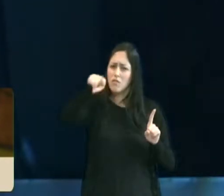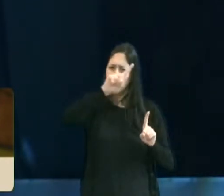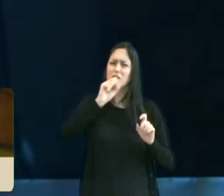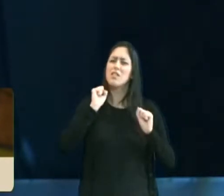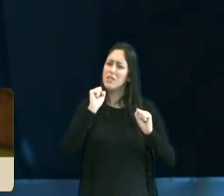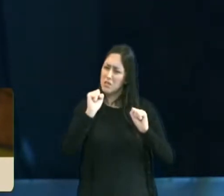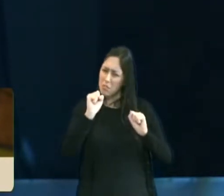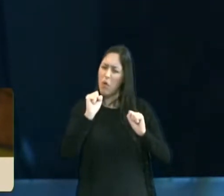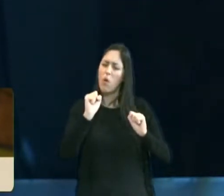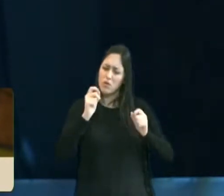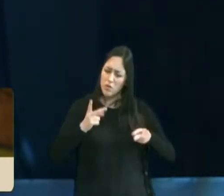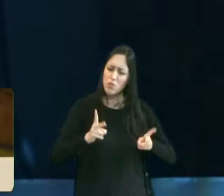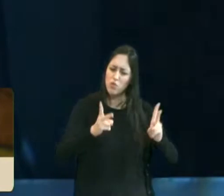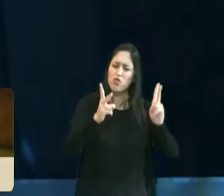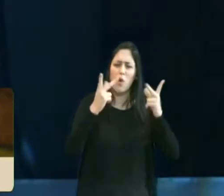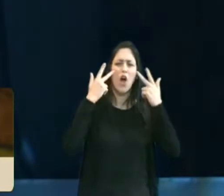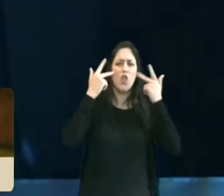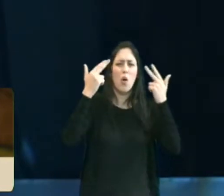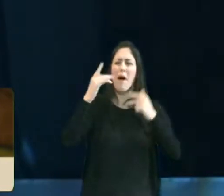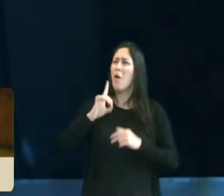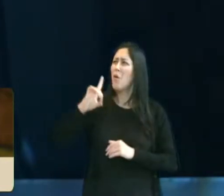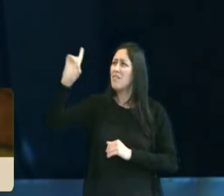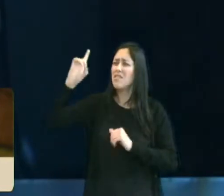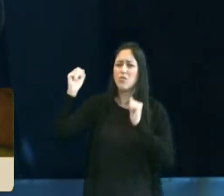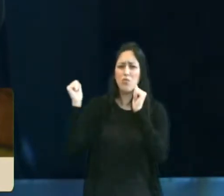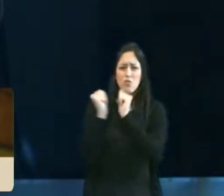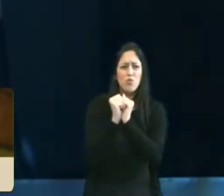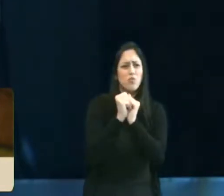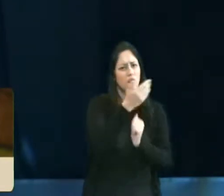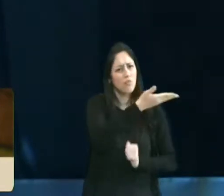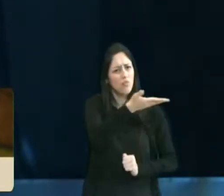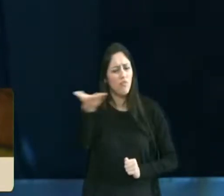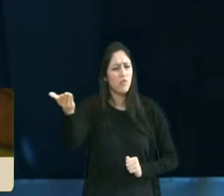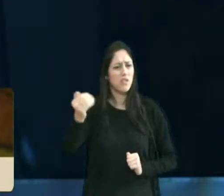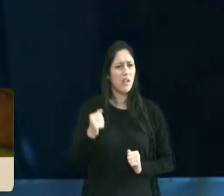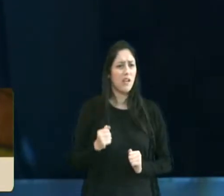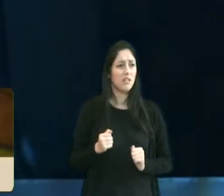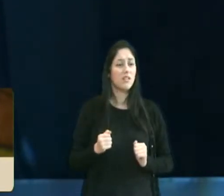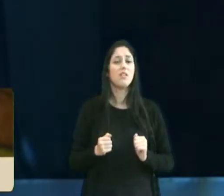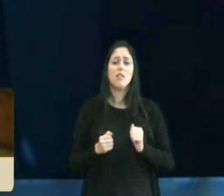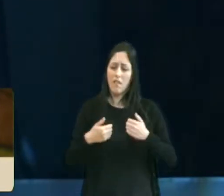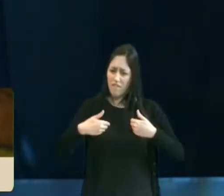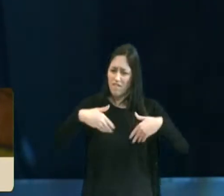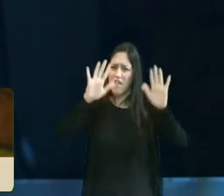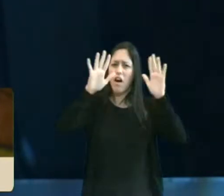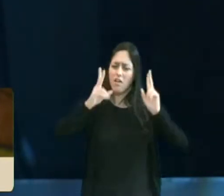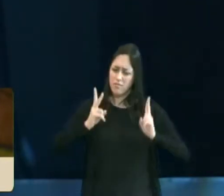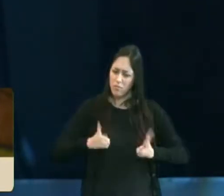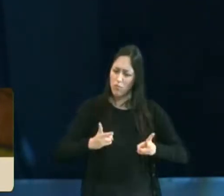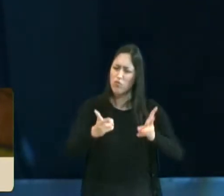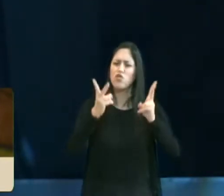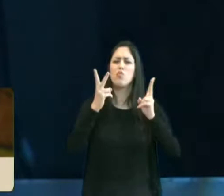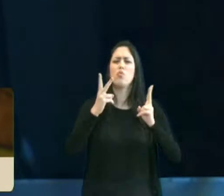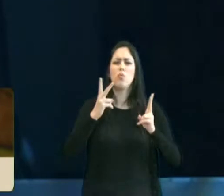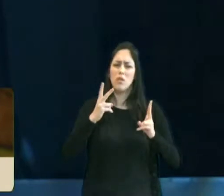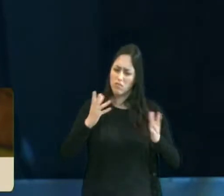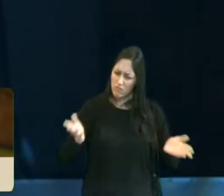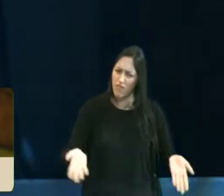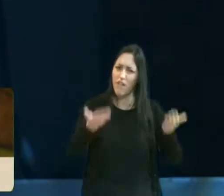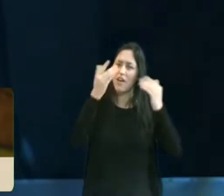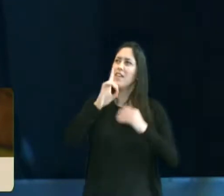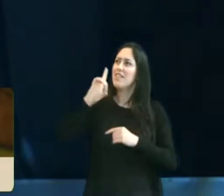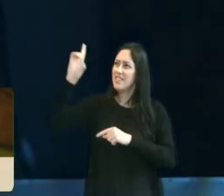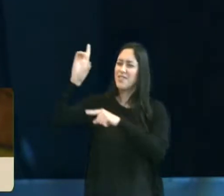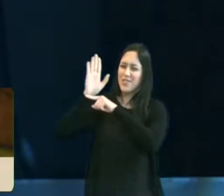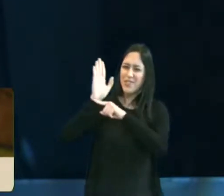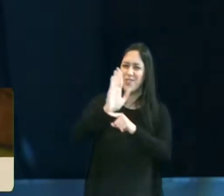tenha medo, o Senhor é contigo. Vá, enfrenta os teus medos, o Senhor vai nos ajudar a chegar do